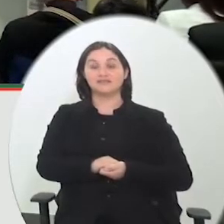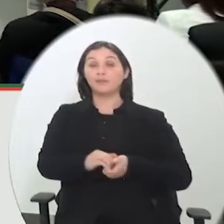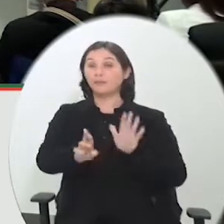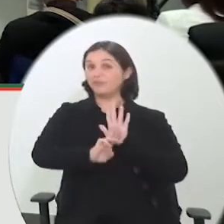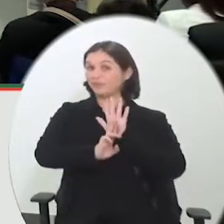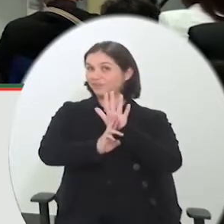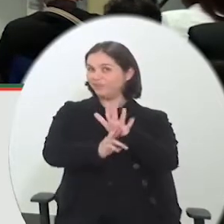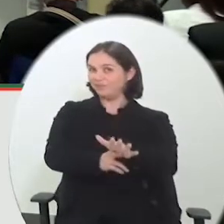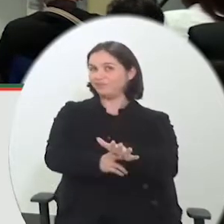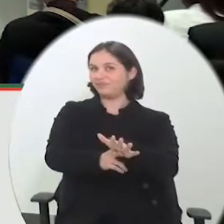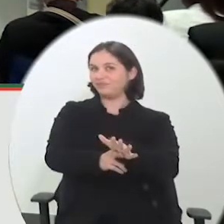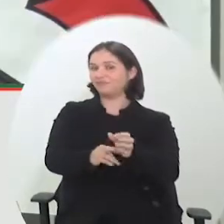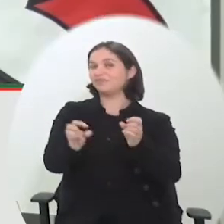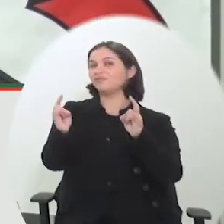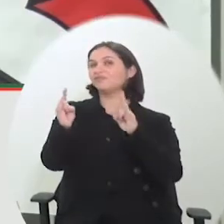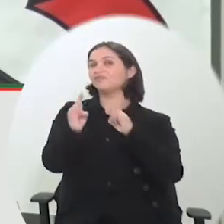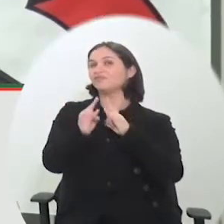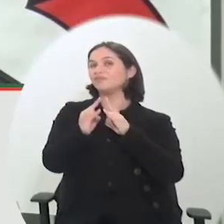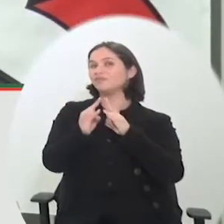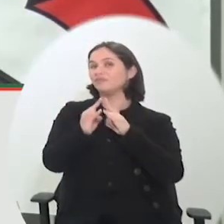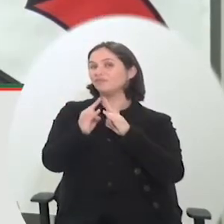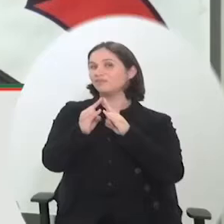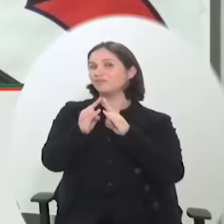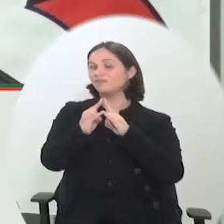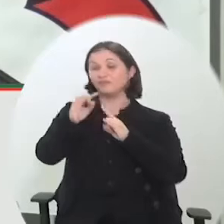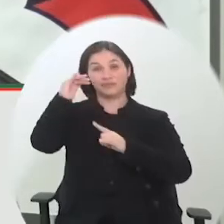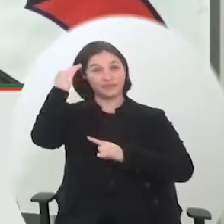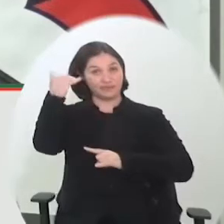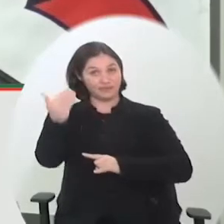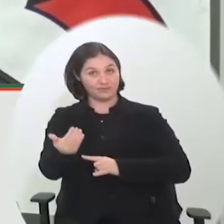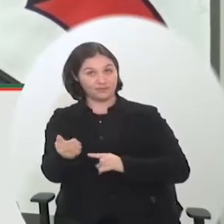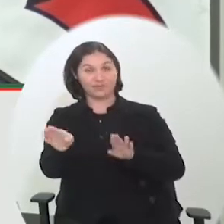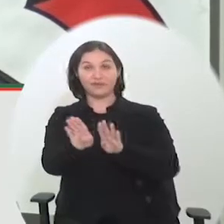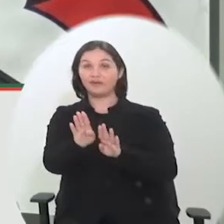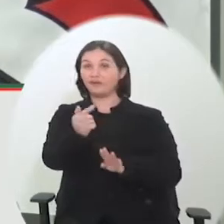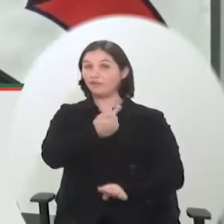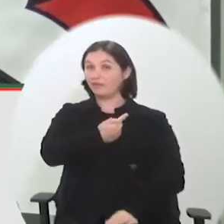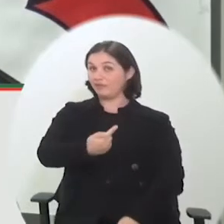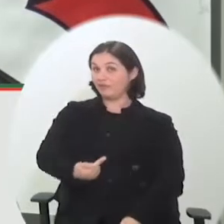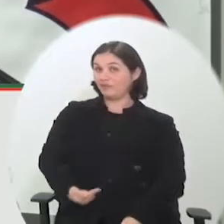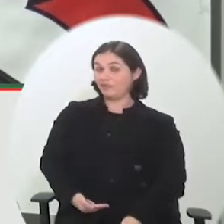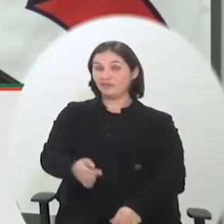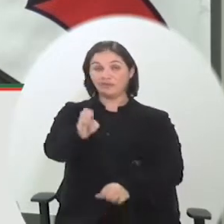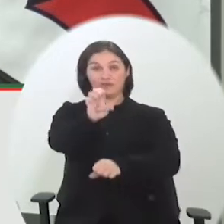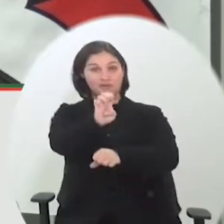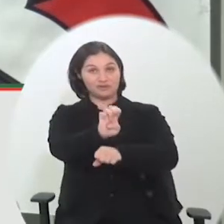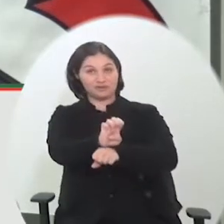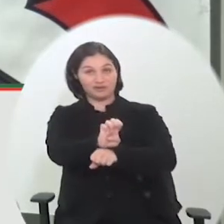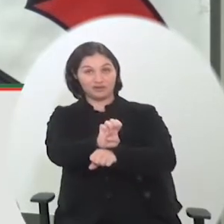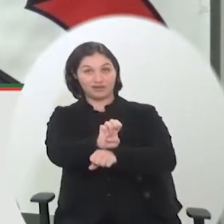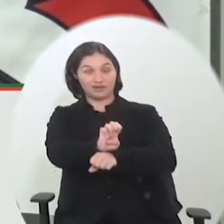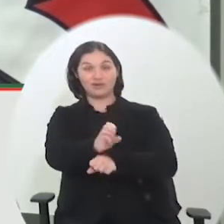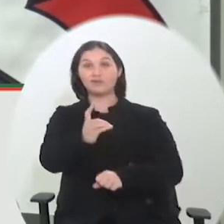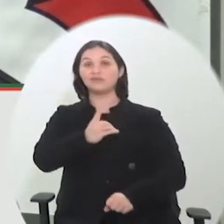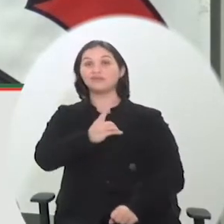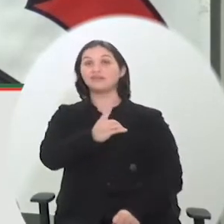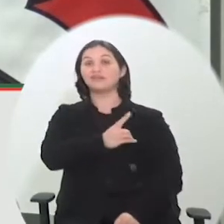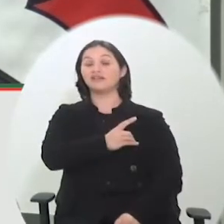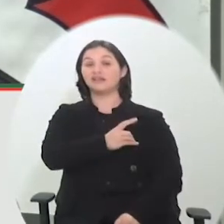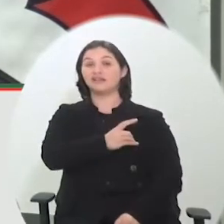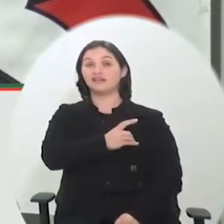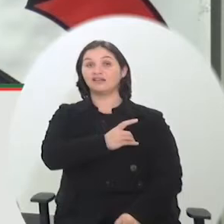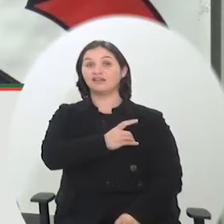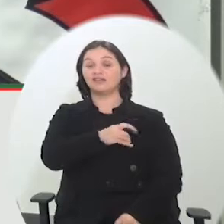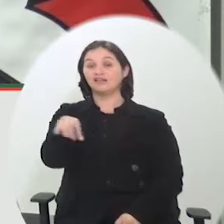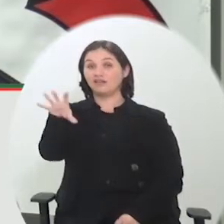Representando a instituição homenageada e também o excelentíssimo governador do estado, com a palavra o delegado-geral da Polícia Civil de